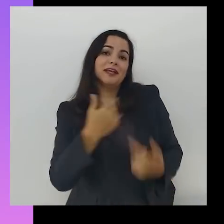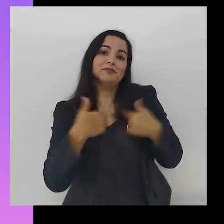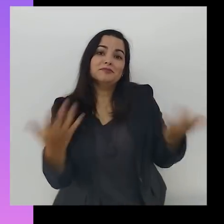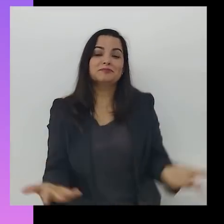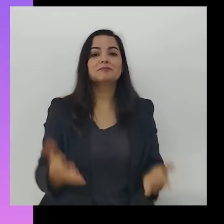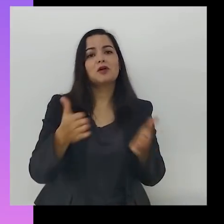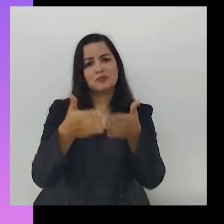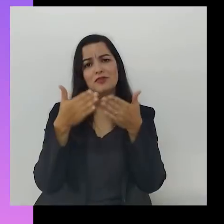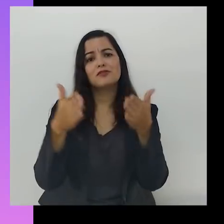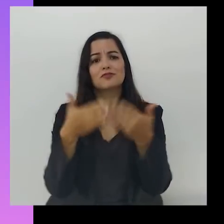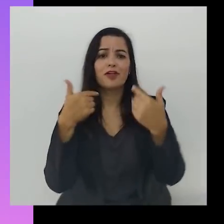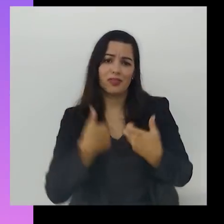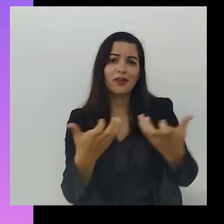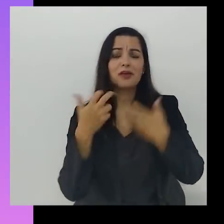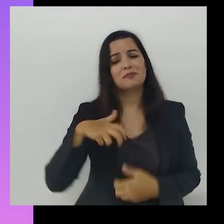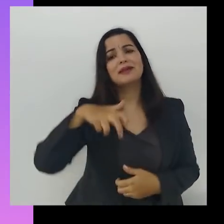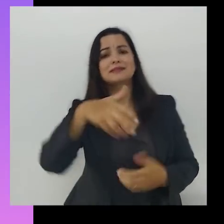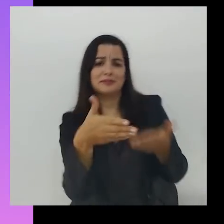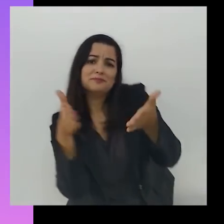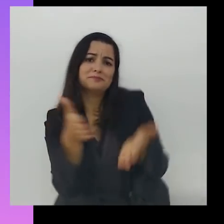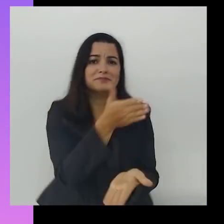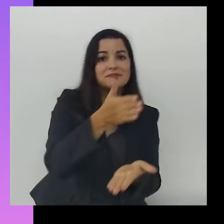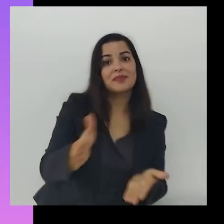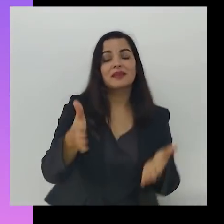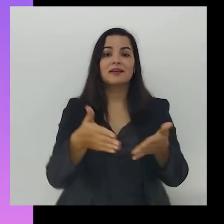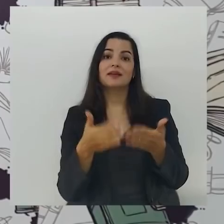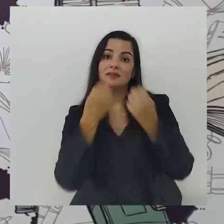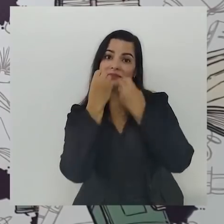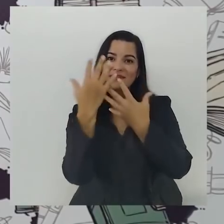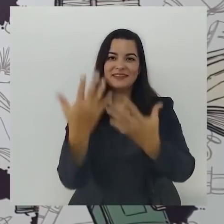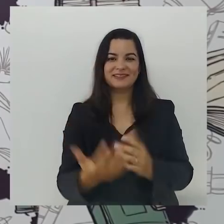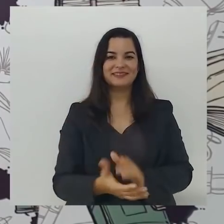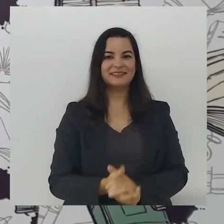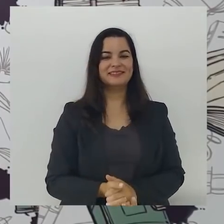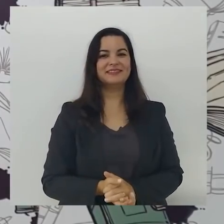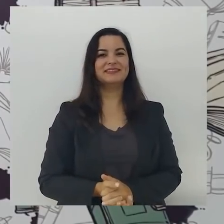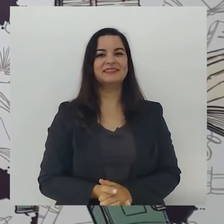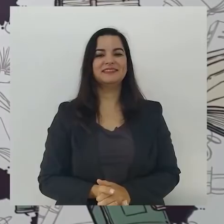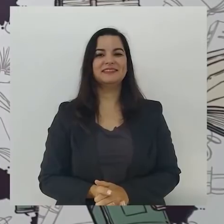abrir alas que eu quero passar, peço licença pra...